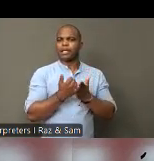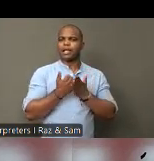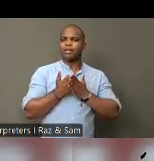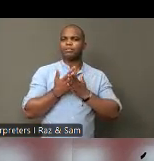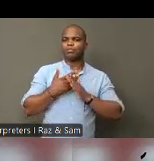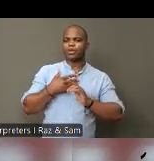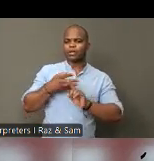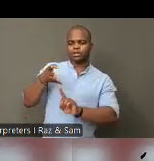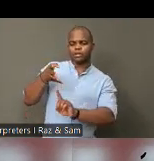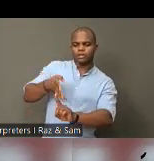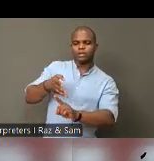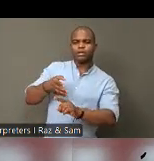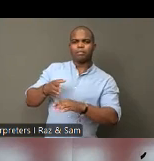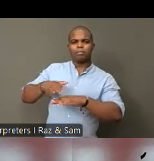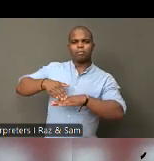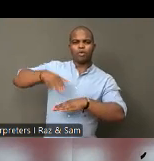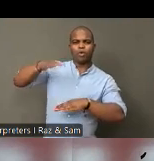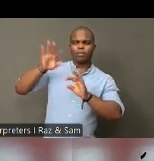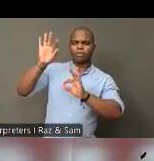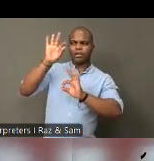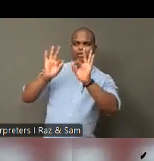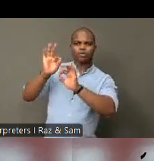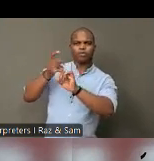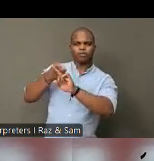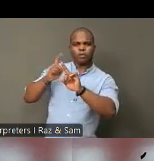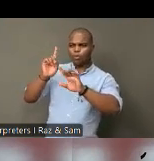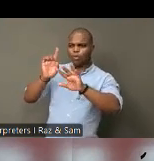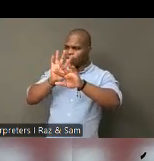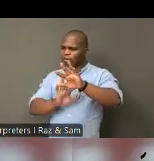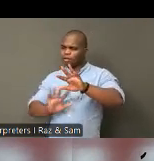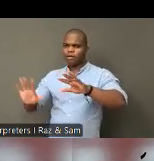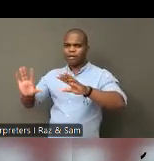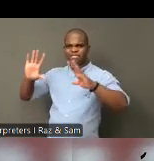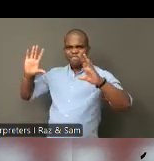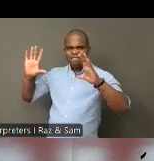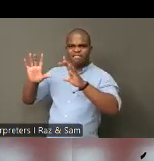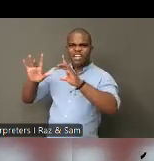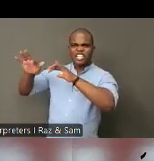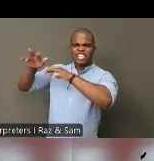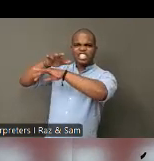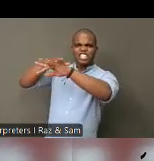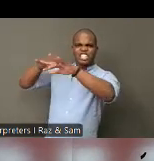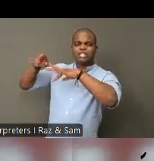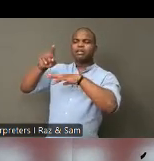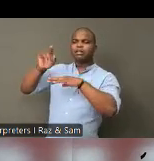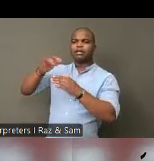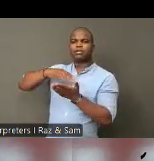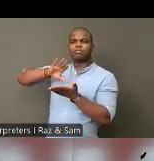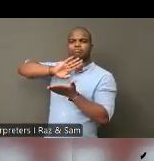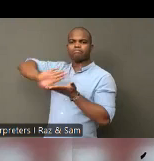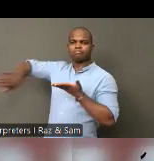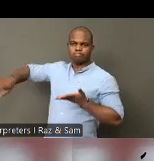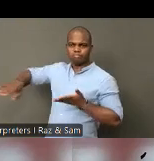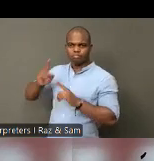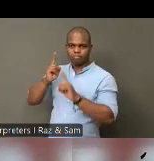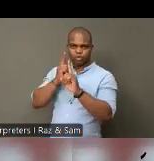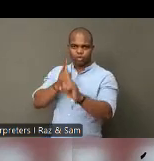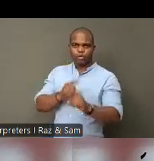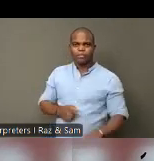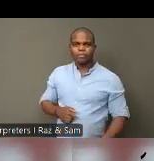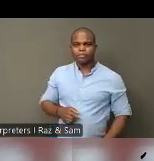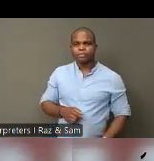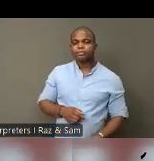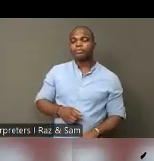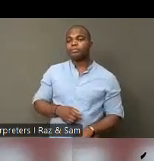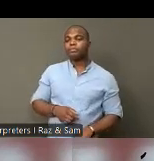mais específica em relação a fazer uma sprayagem. Nós vamos saber onde lançar o spray